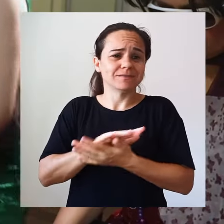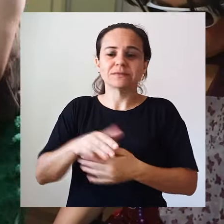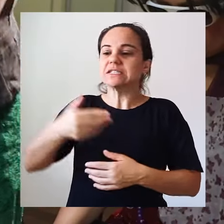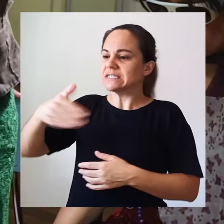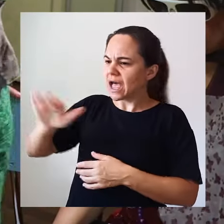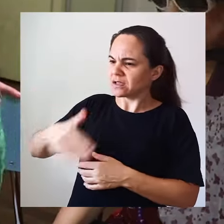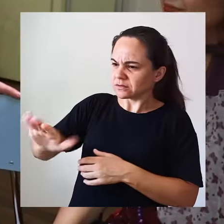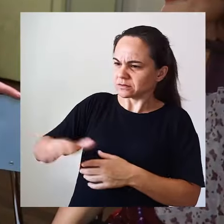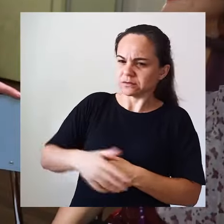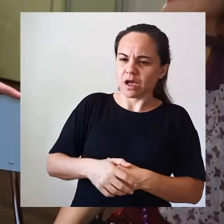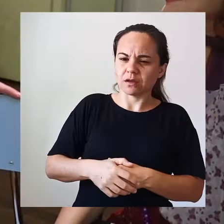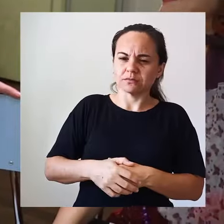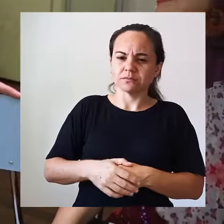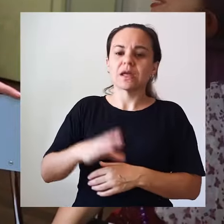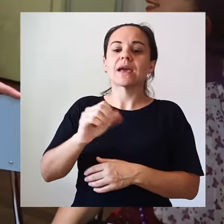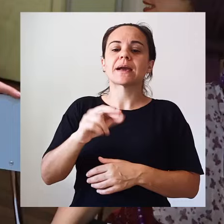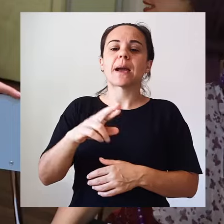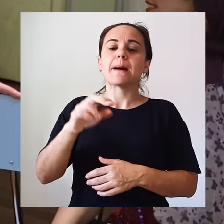Sim, tô preparada.